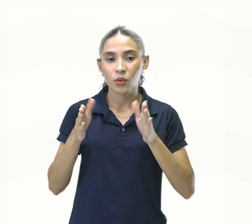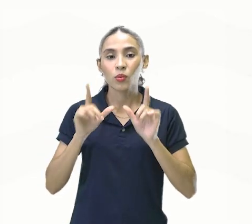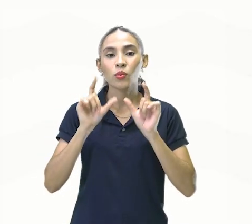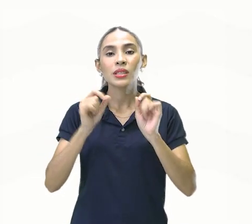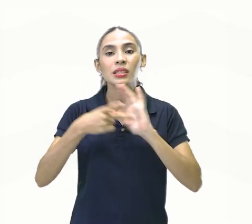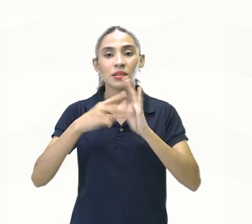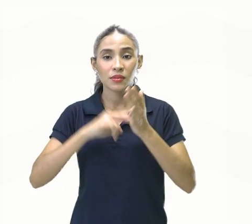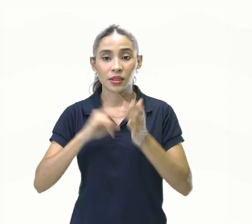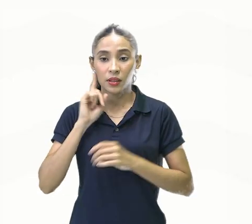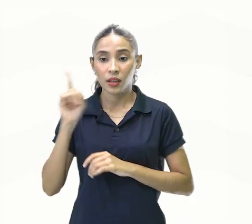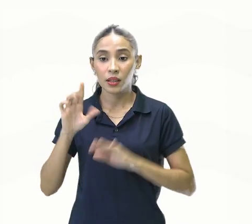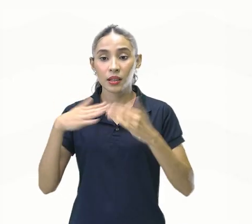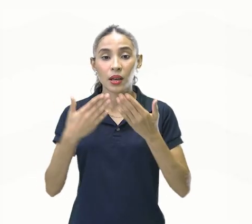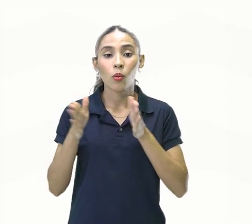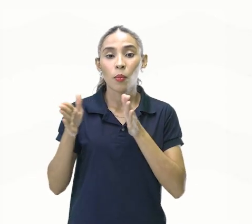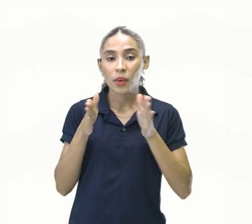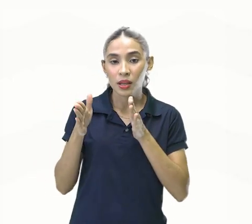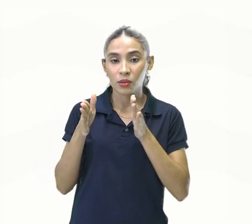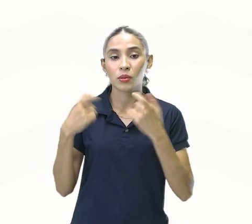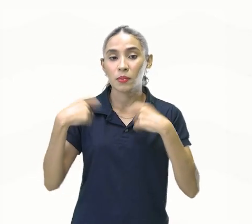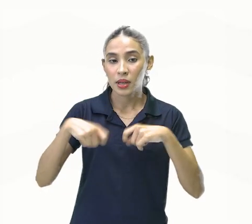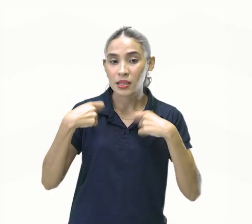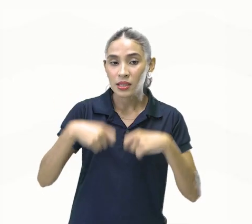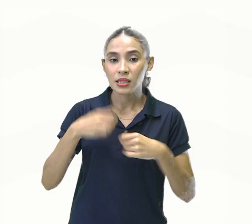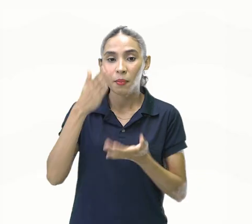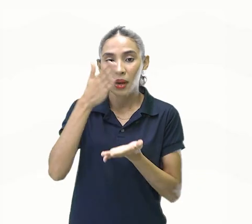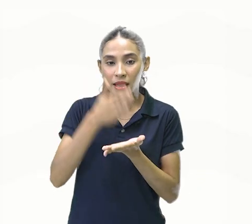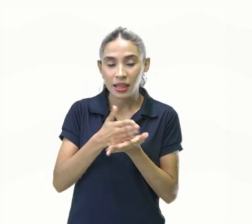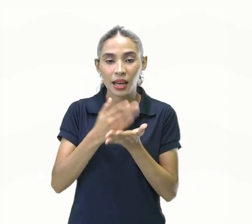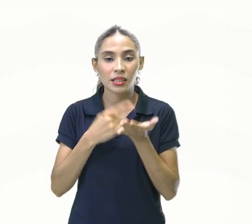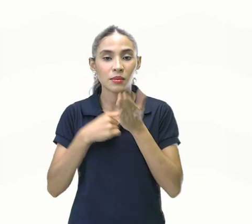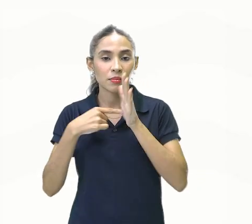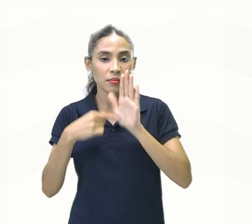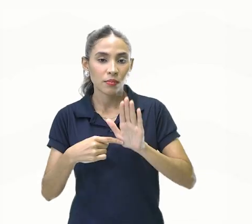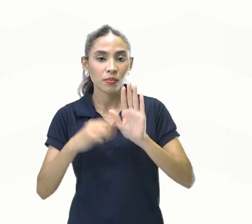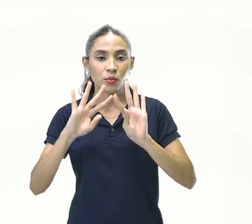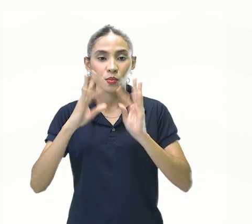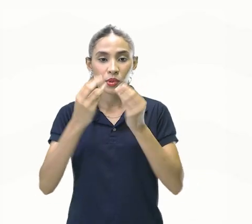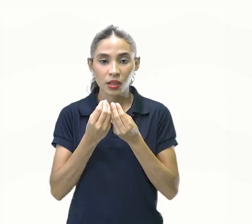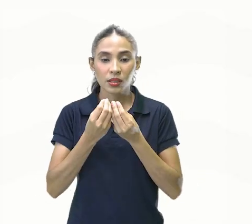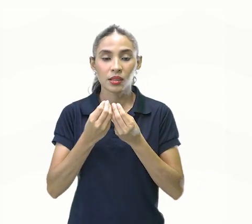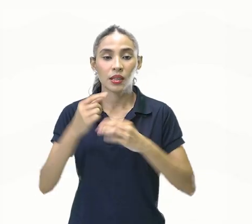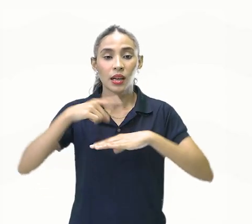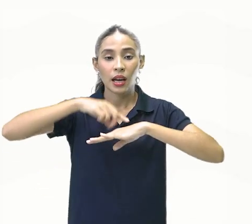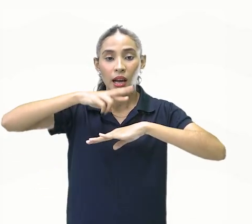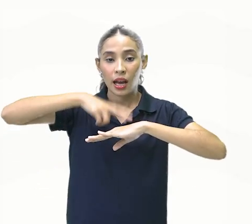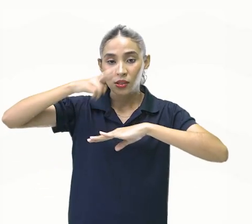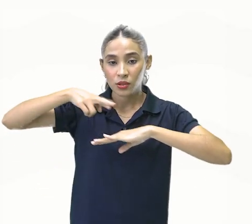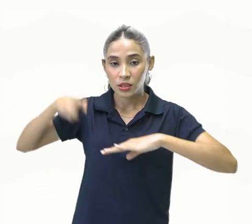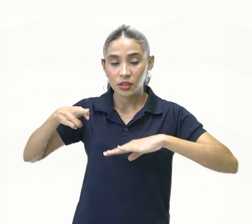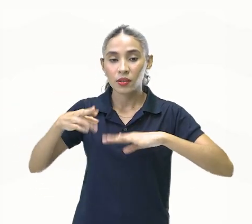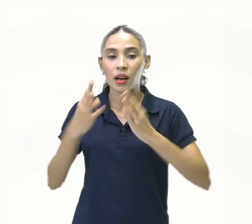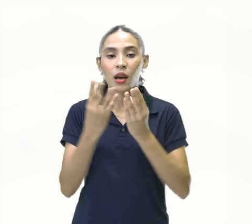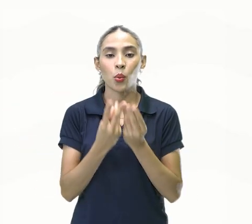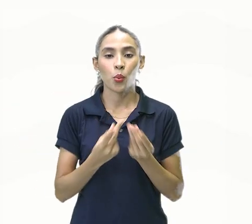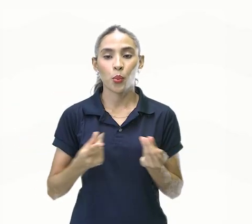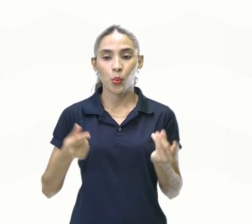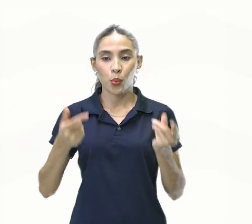é a meia-vida? O tempo necessário para que a metade de uma amostra radioativa